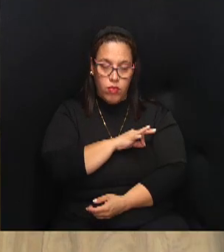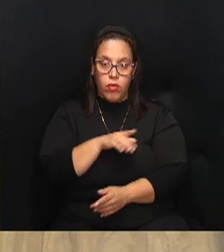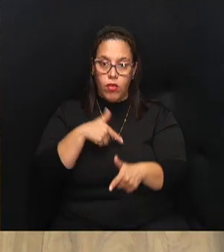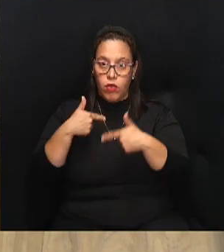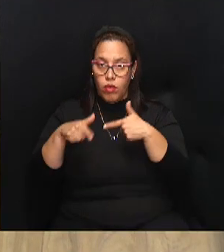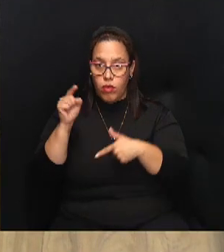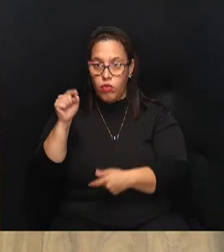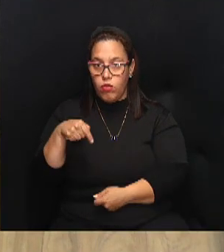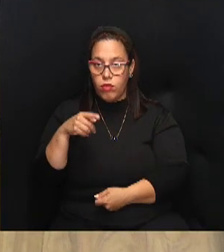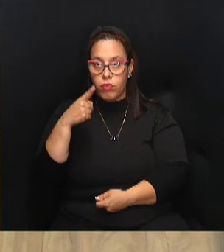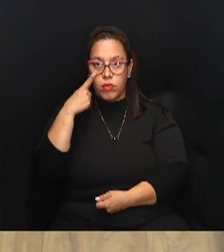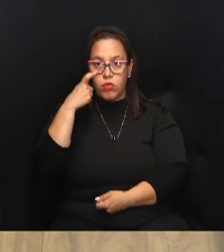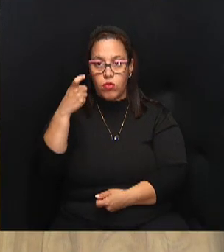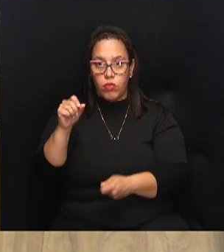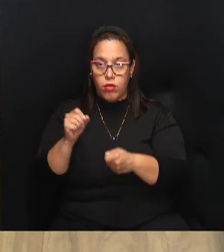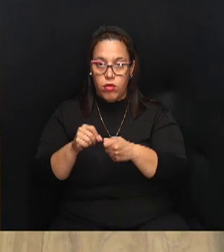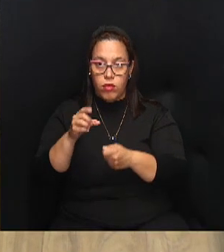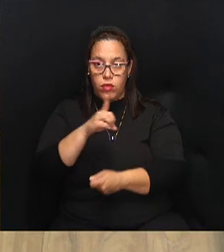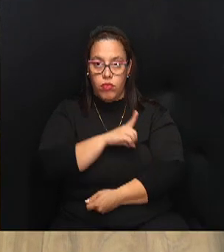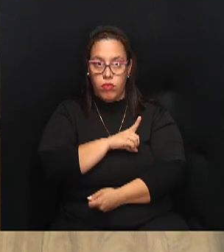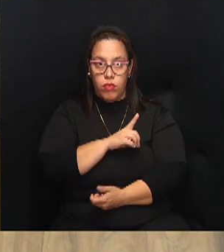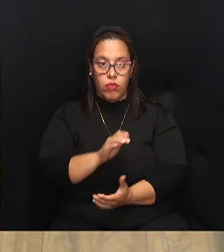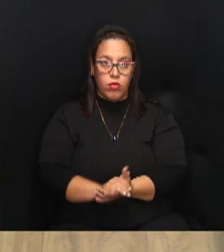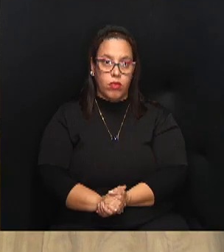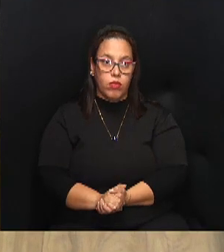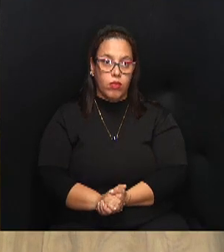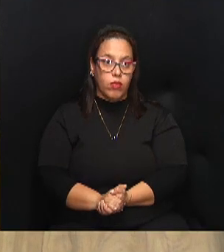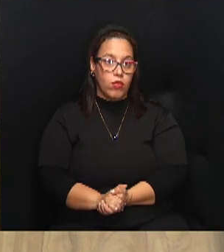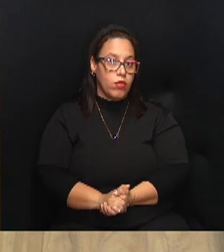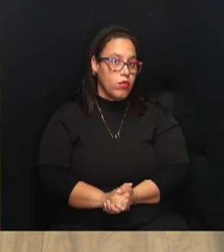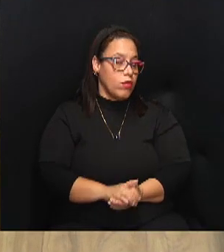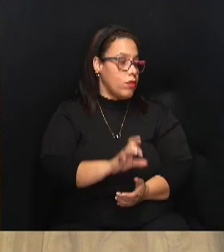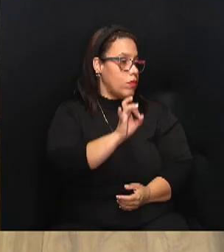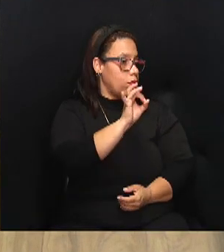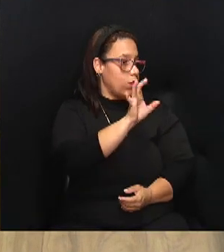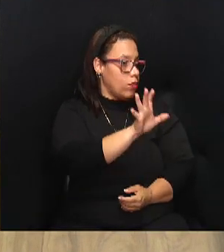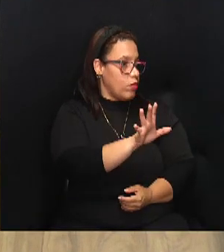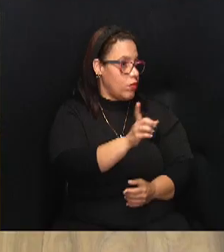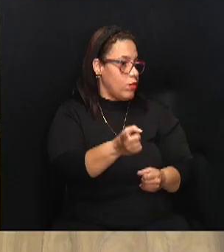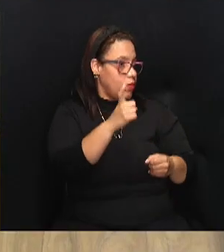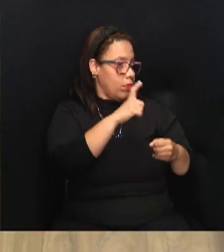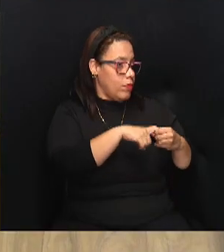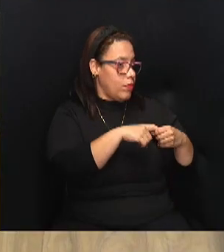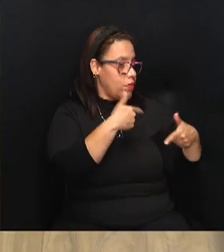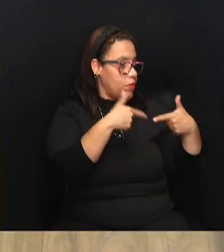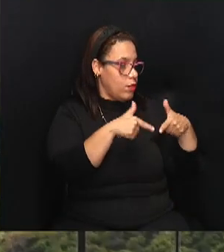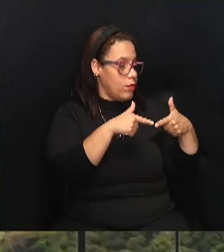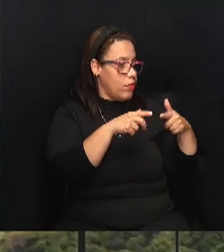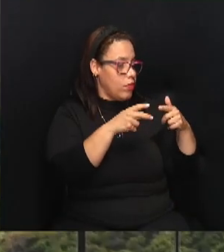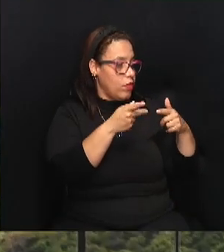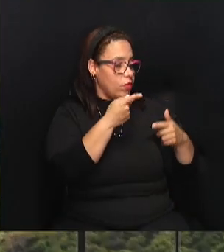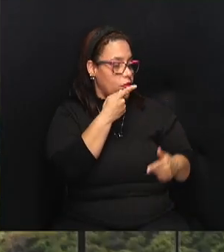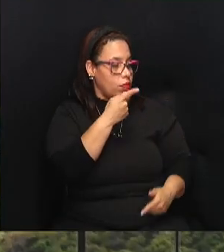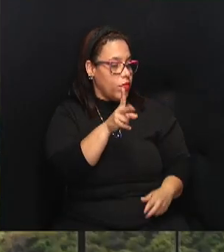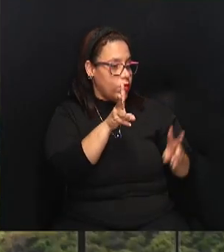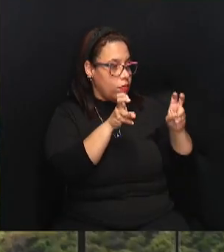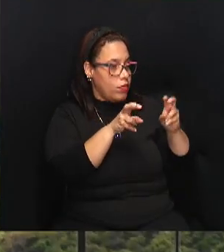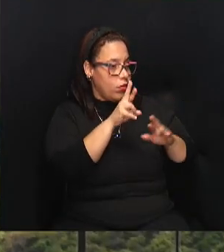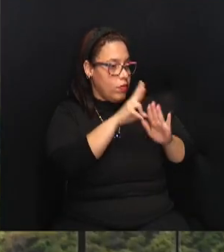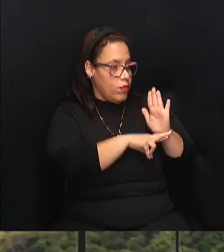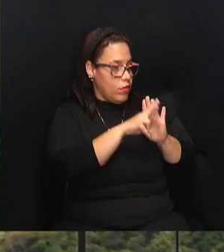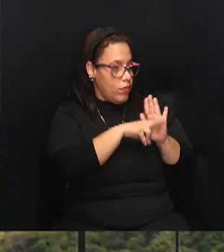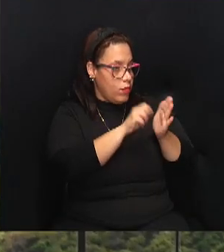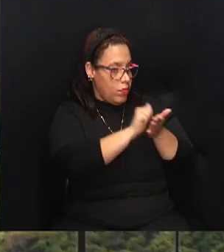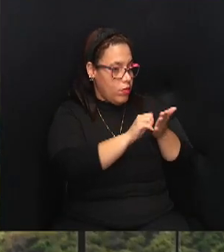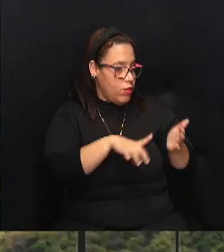está interessado em fazer a atividade delegada. Só para a gente retomar, já que a gente está falando desse assunto, Tenente, regularizando a